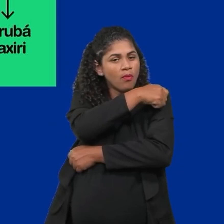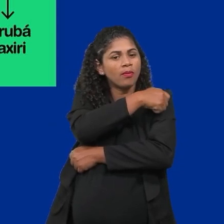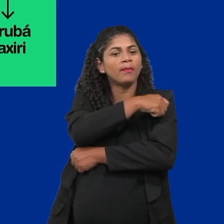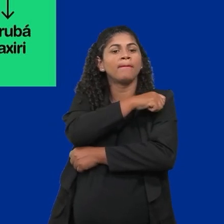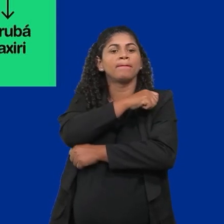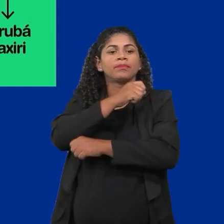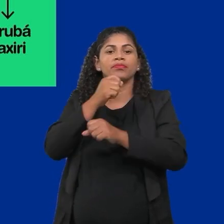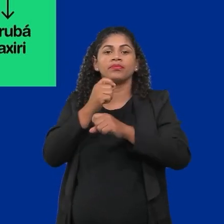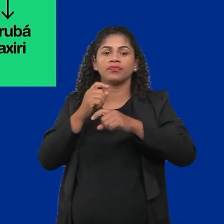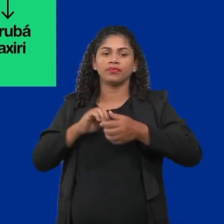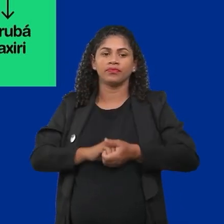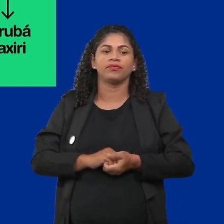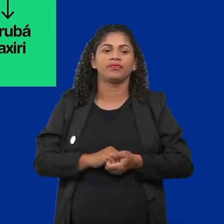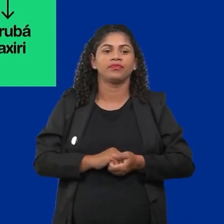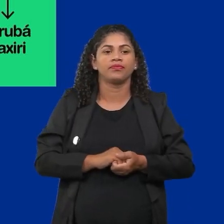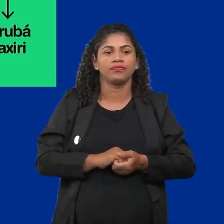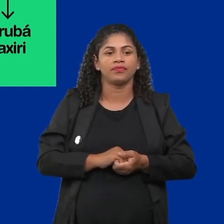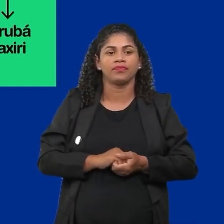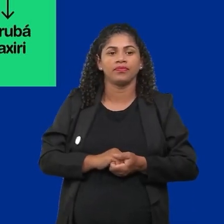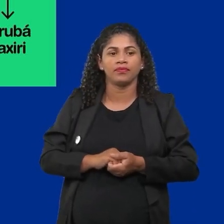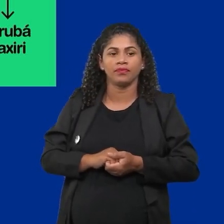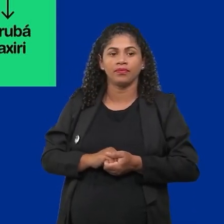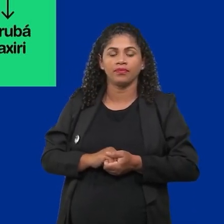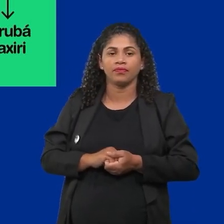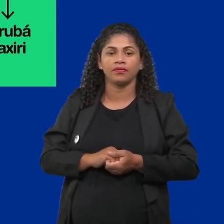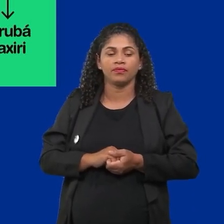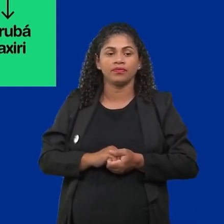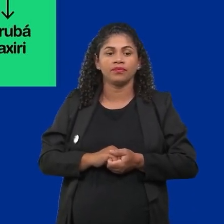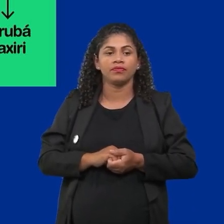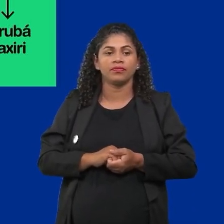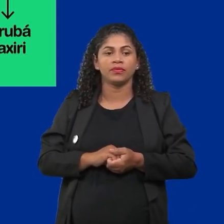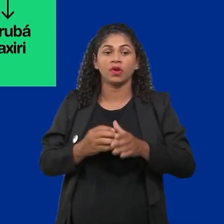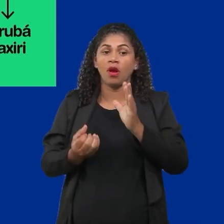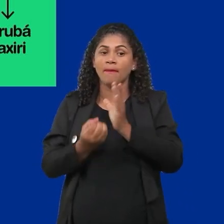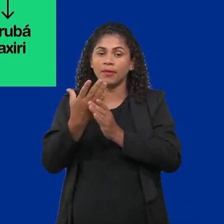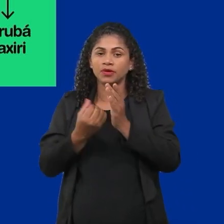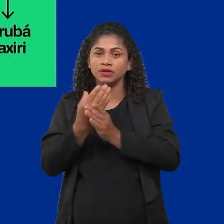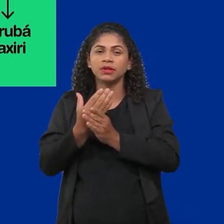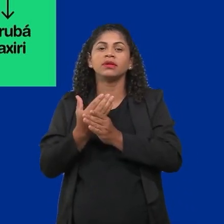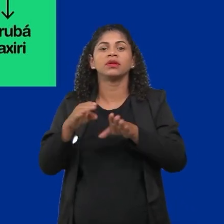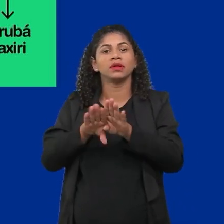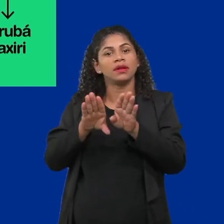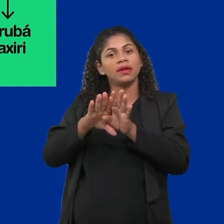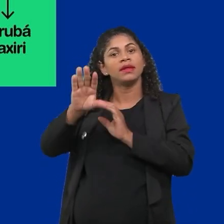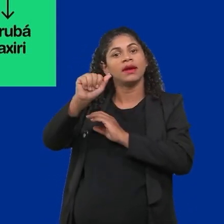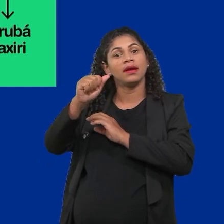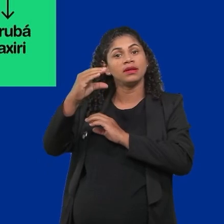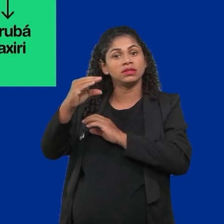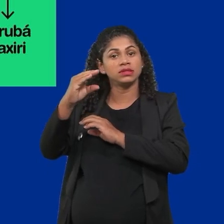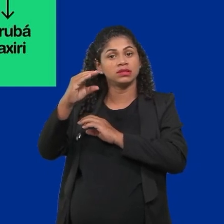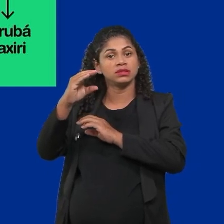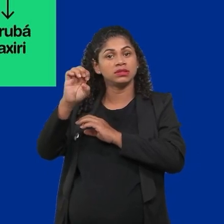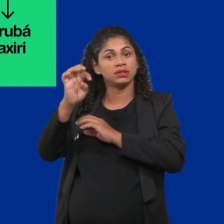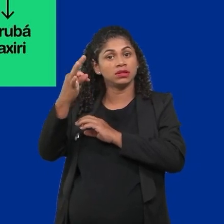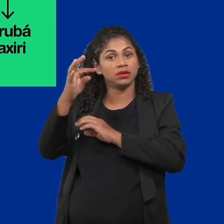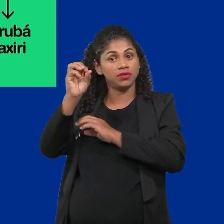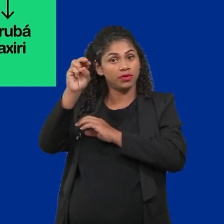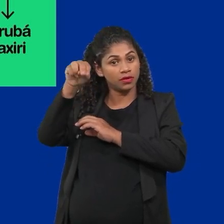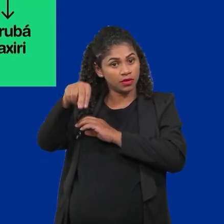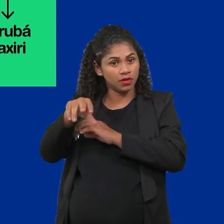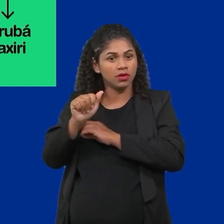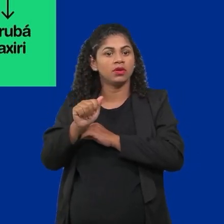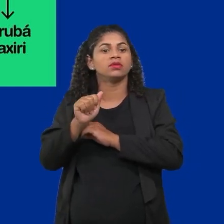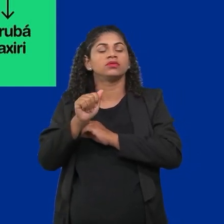CO2. A Clostridium, né, vai ter a produção da acetona e do isopropanol, né, que seria a acetona e o álcool ali